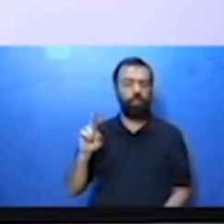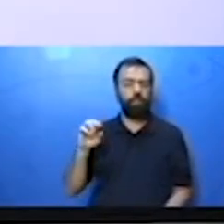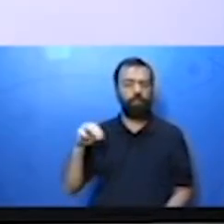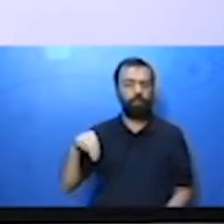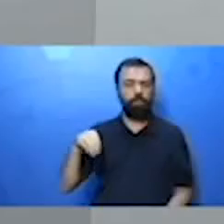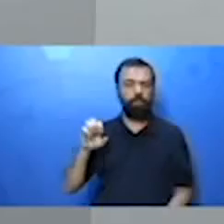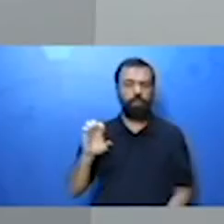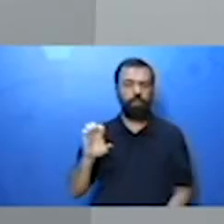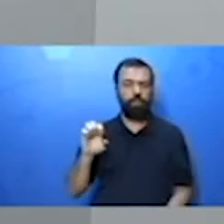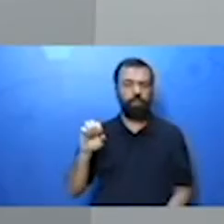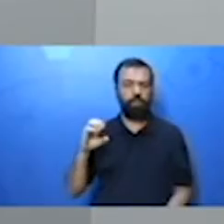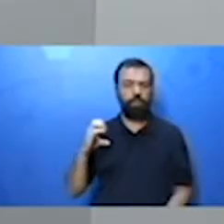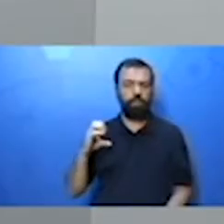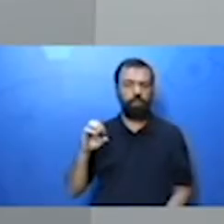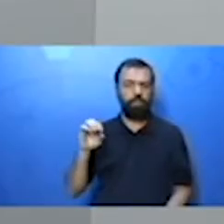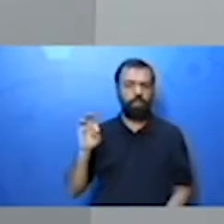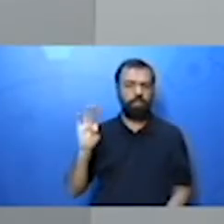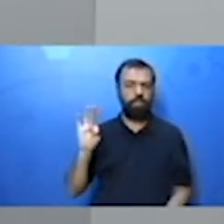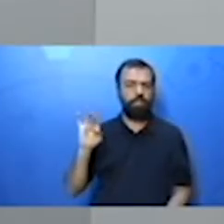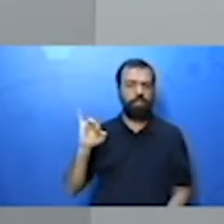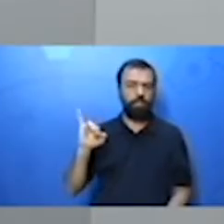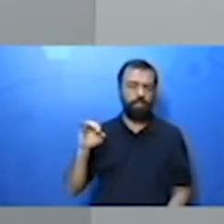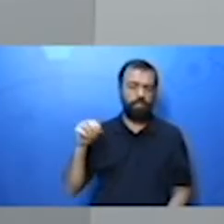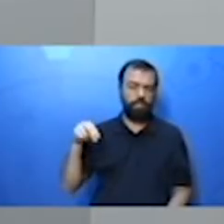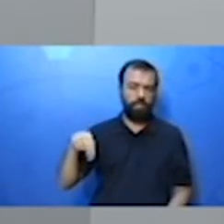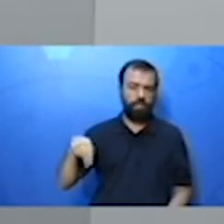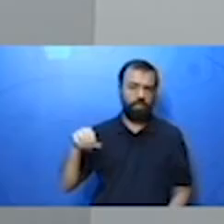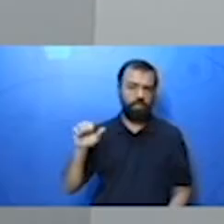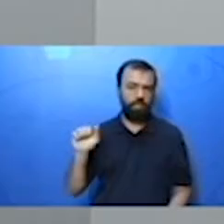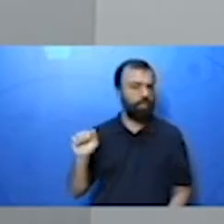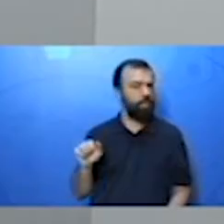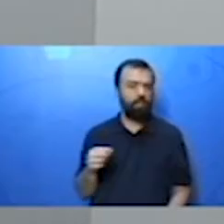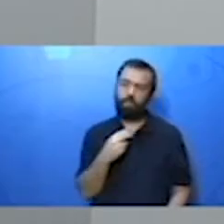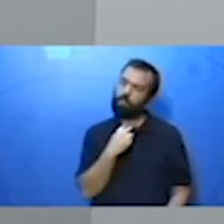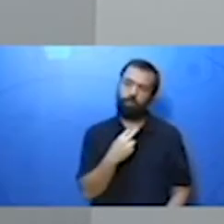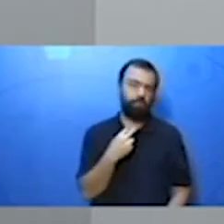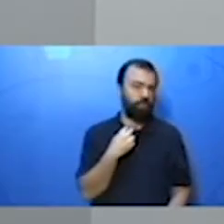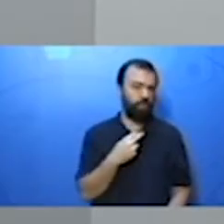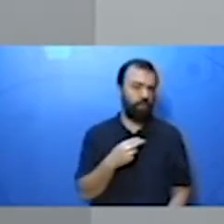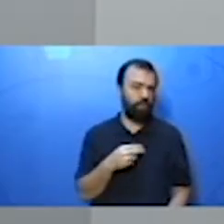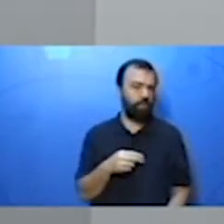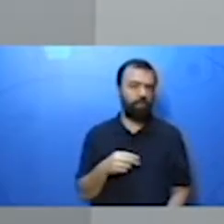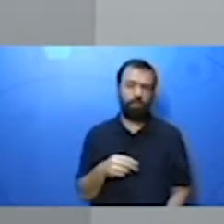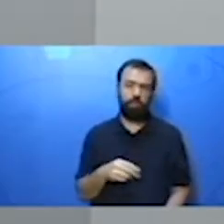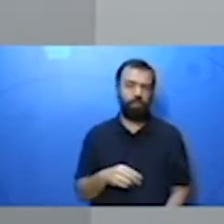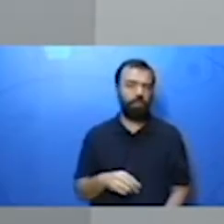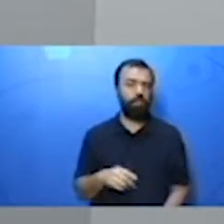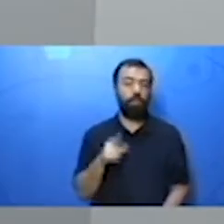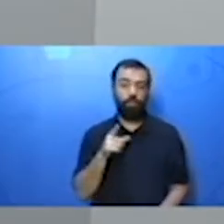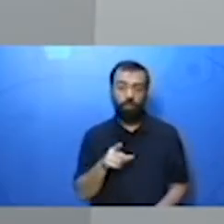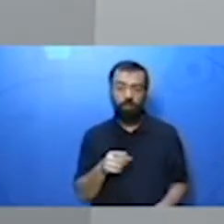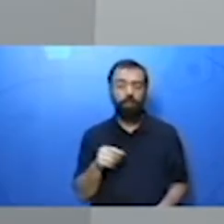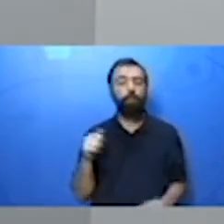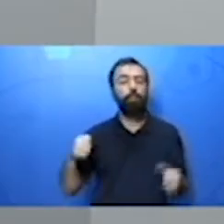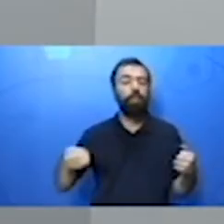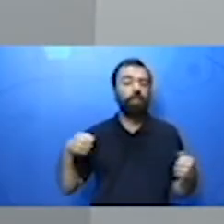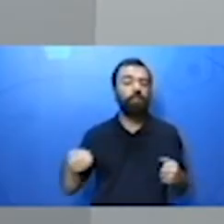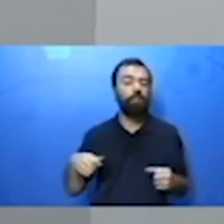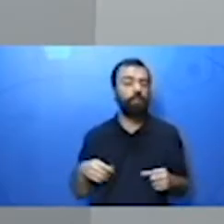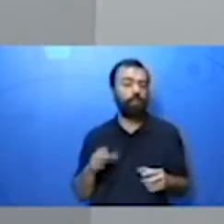Não faça isso, não faça isso. Sentindo os sintomas, procure o postinho de